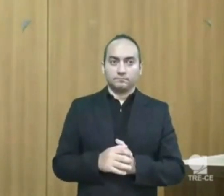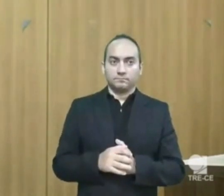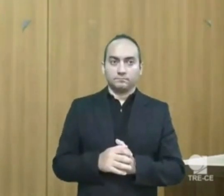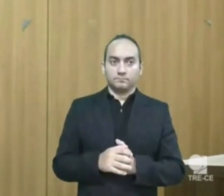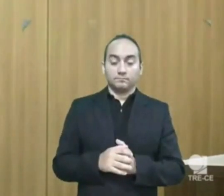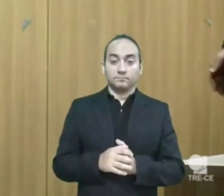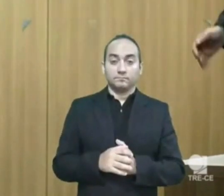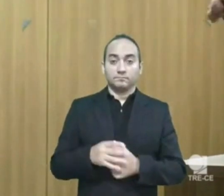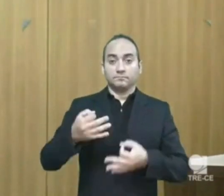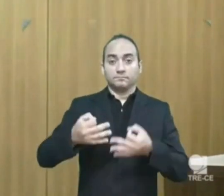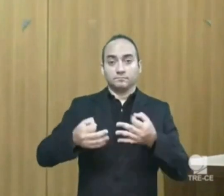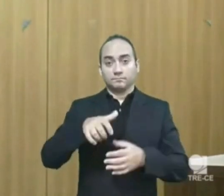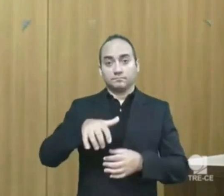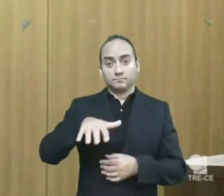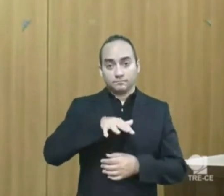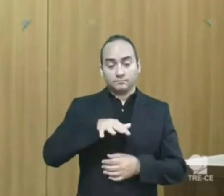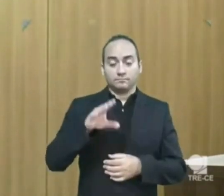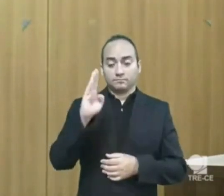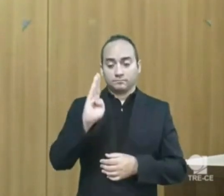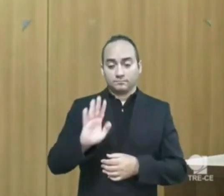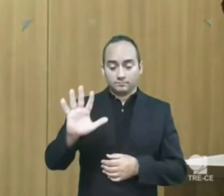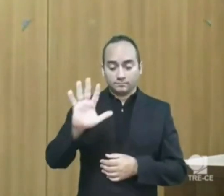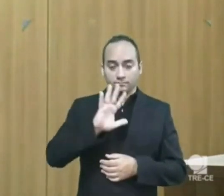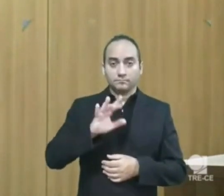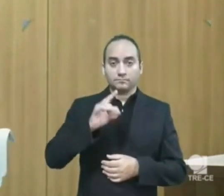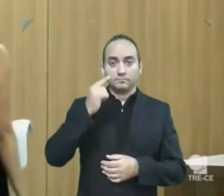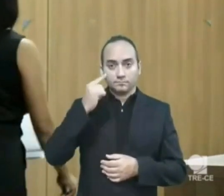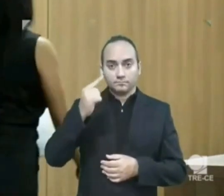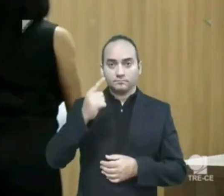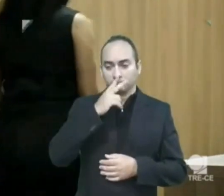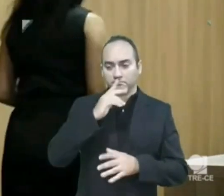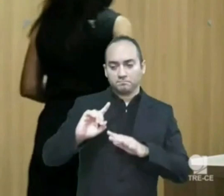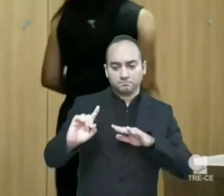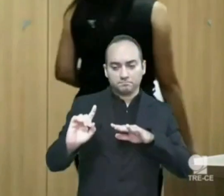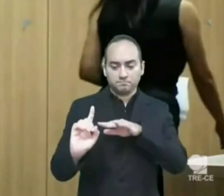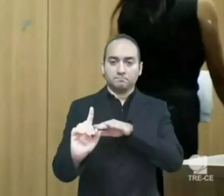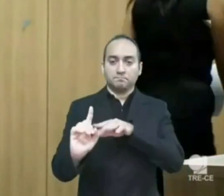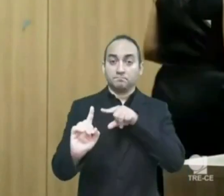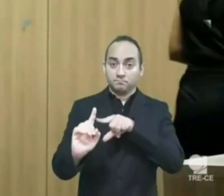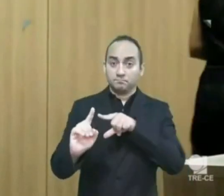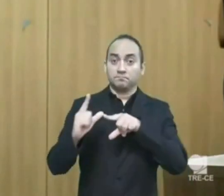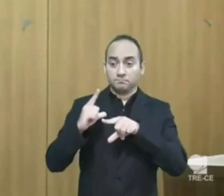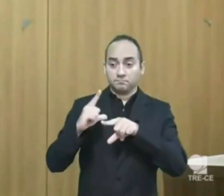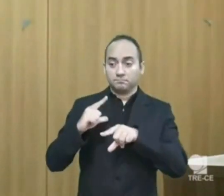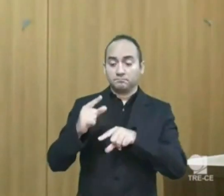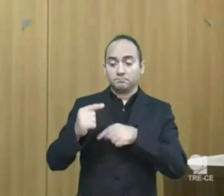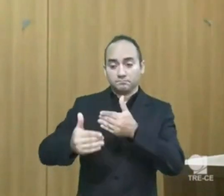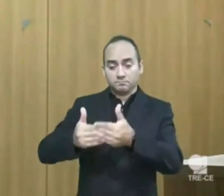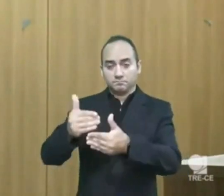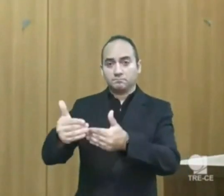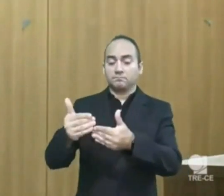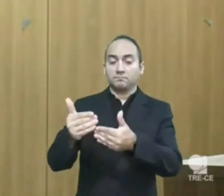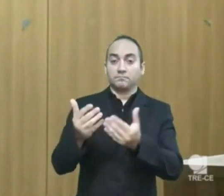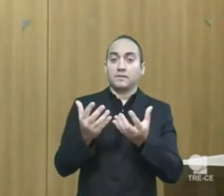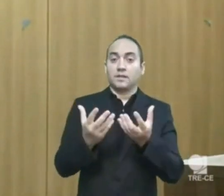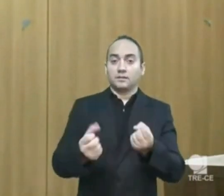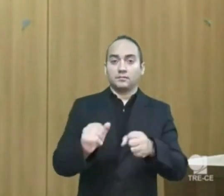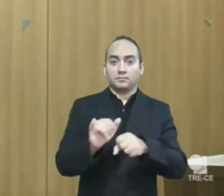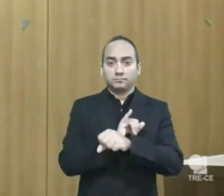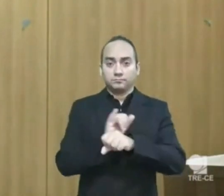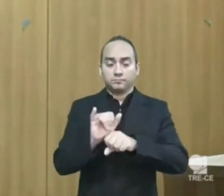O Judiciário brasileiro está na vanguarda do mundo digital, isso é inegável. A adoção de